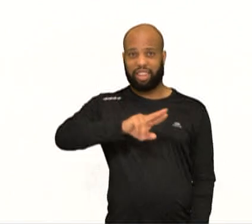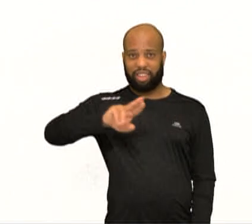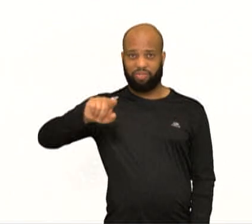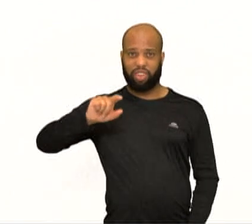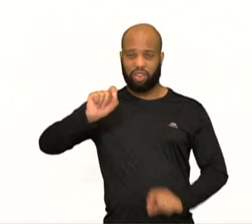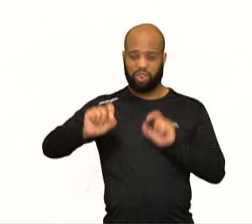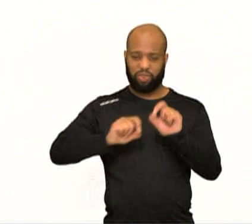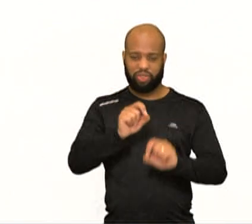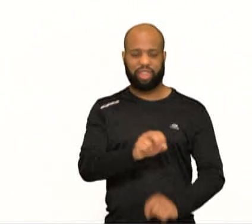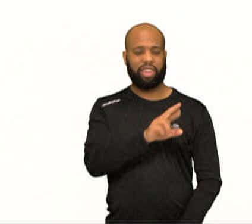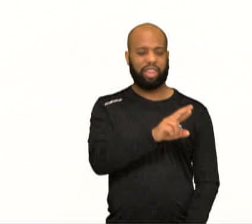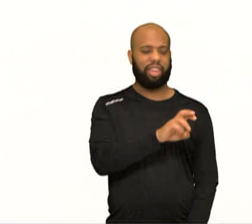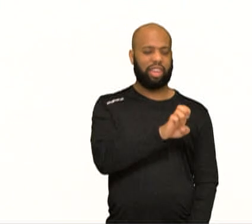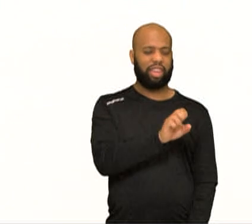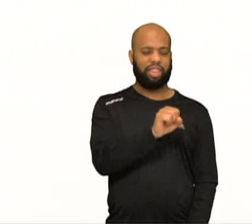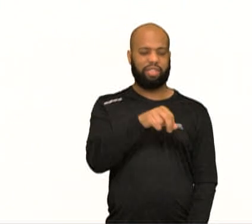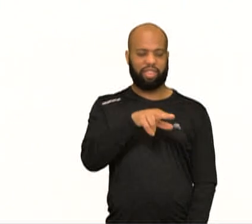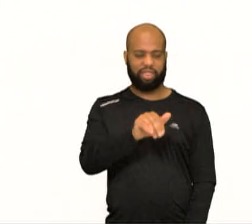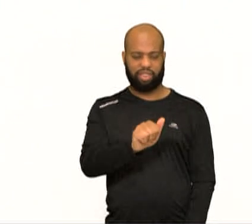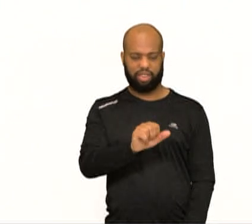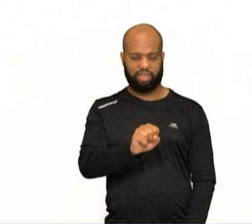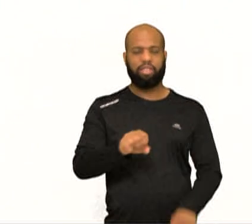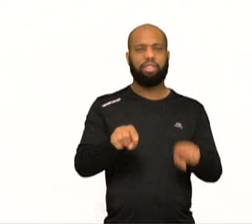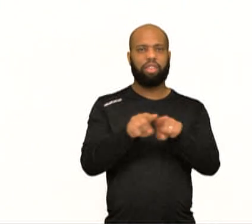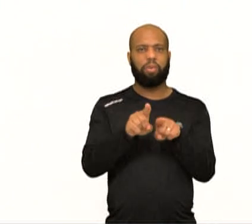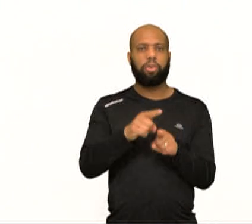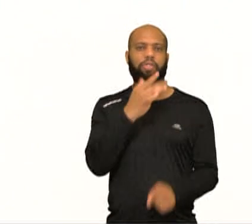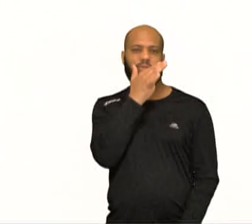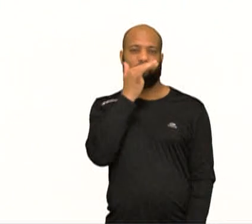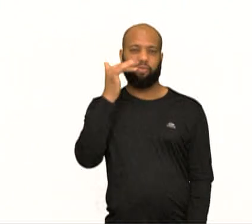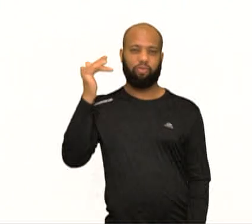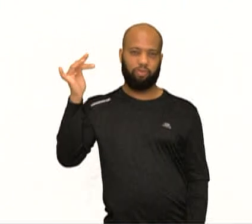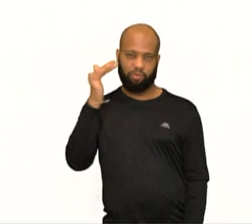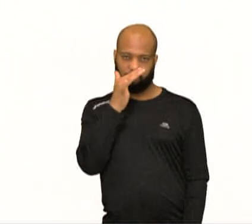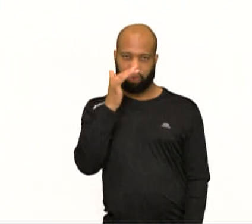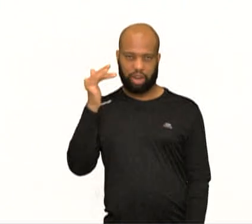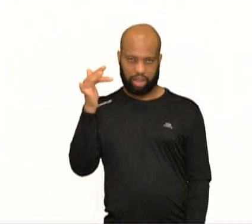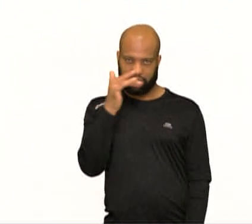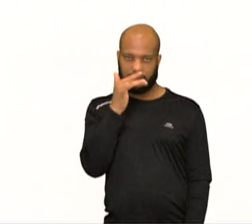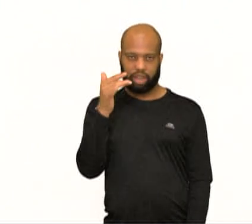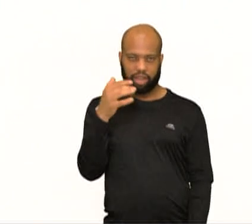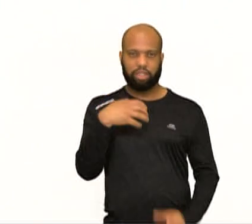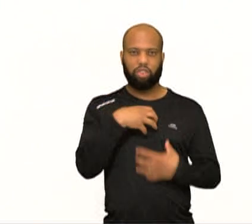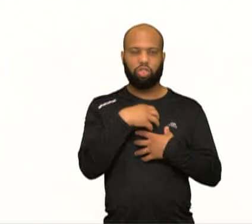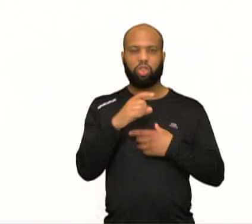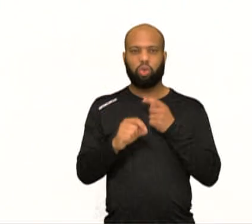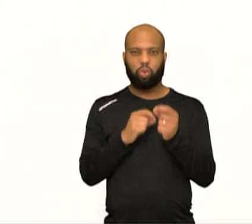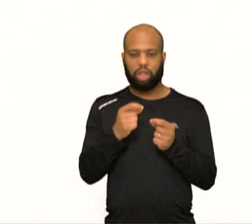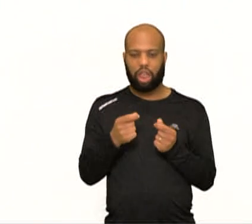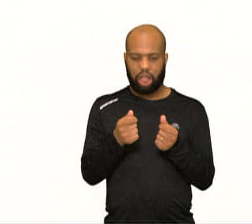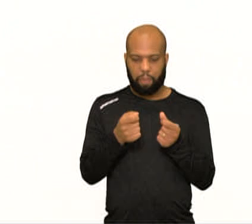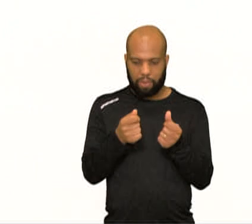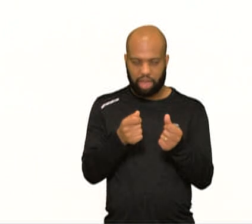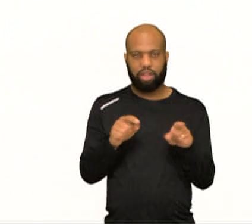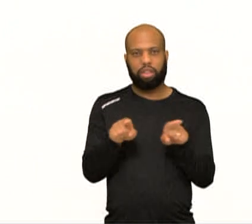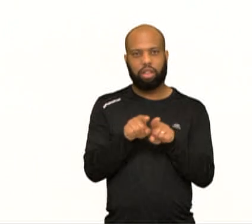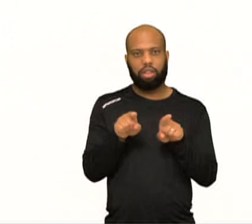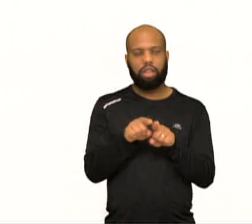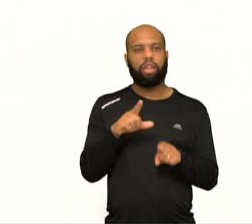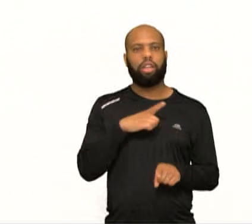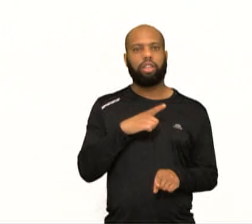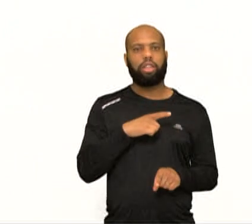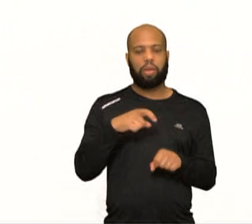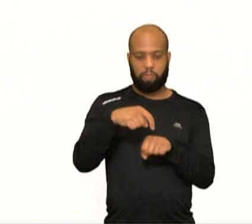e fragrâncias, principalmente como aroma artificial de amêndoa, cereja, jasmim e morango,